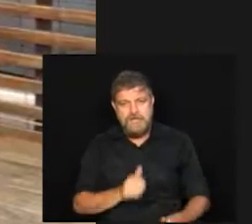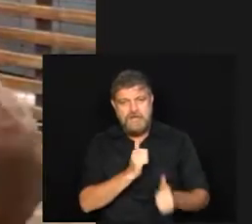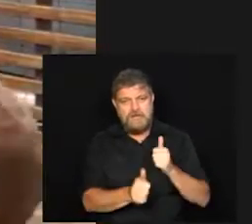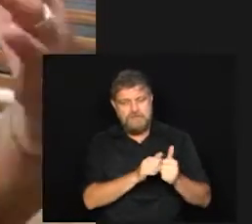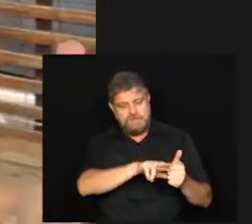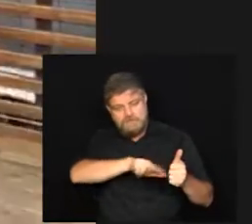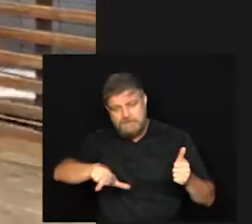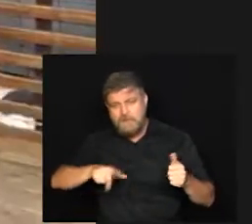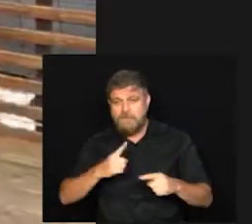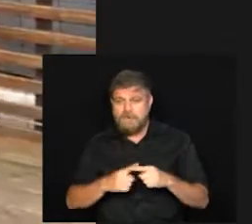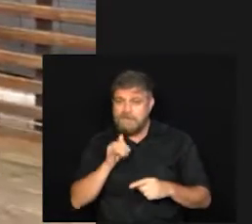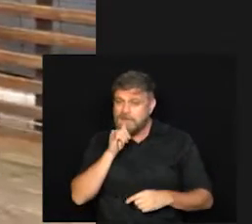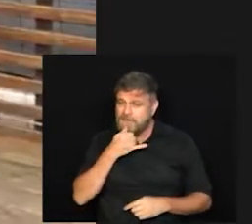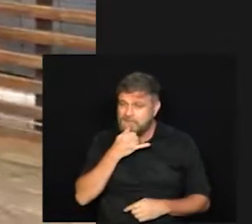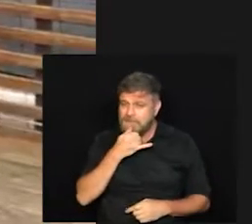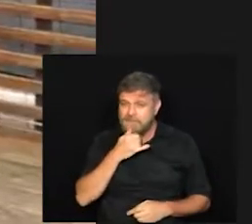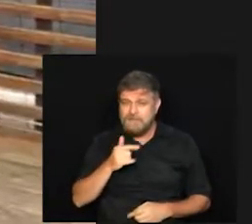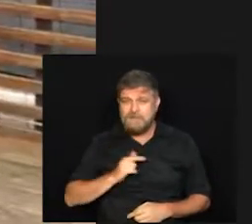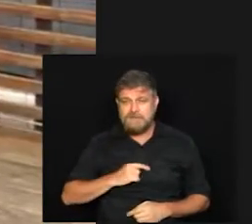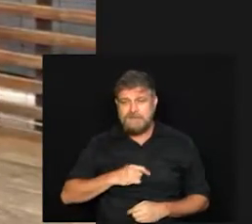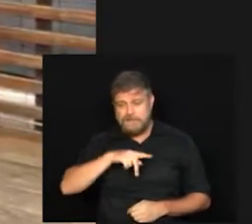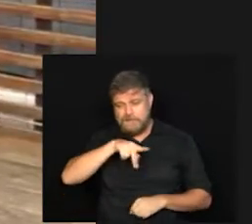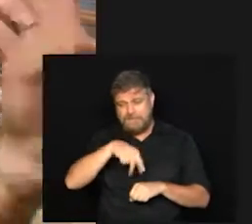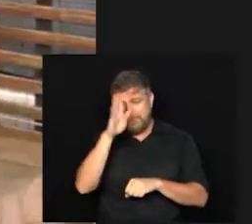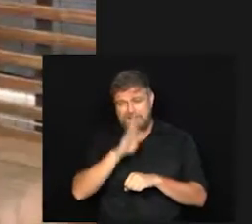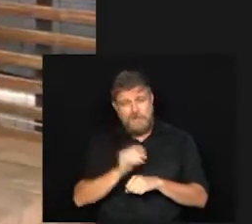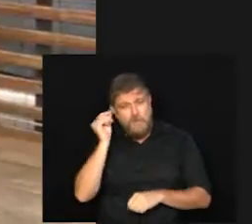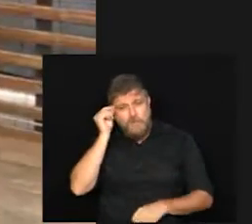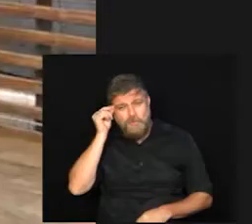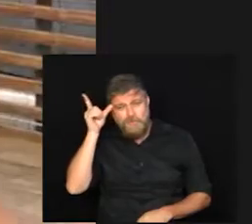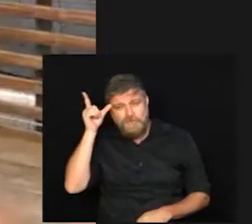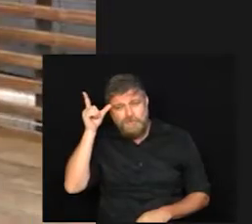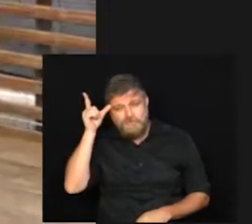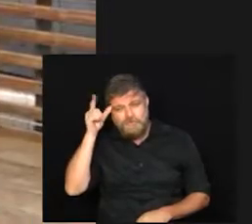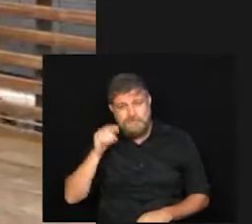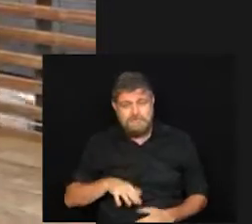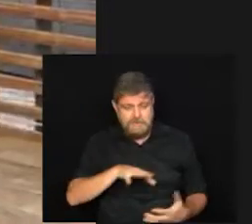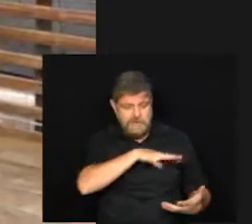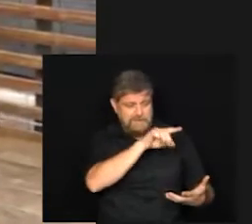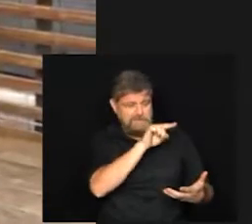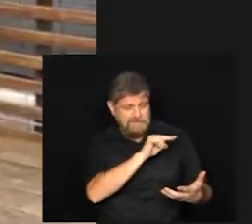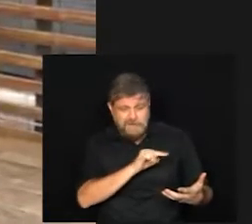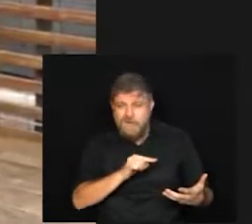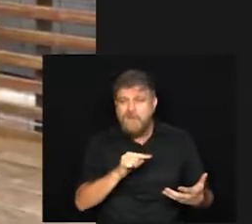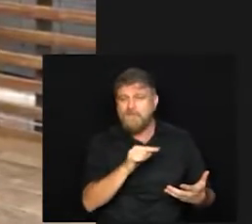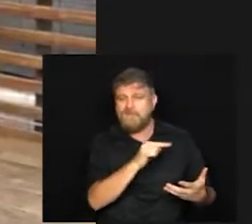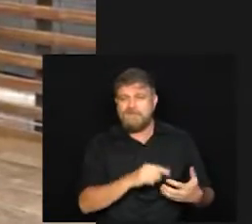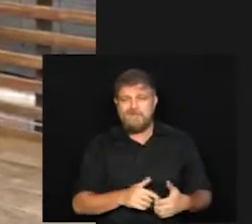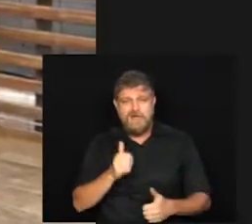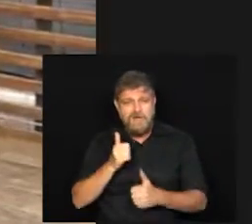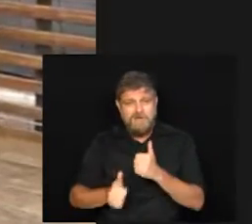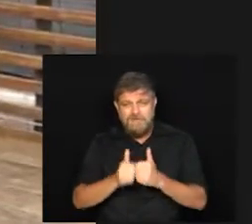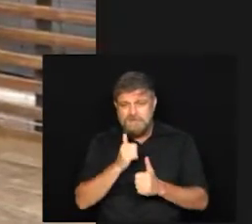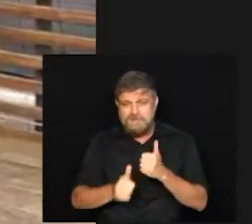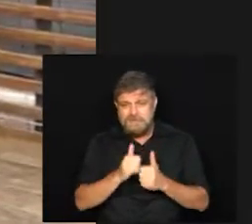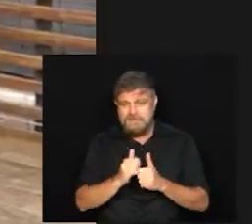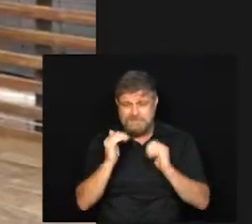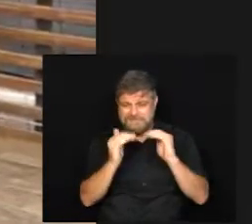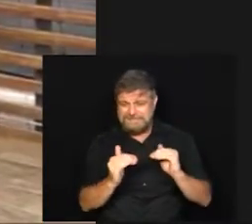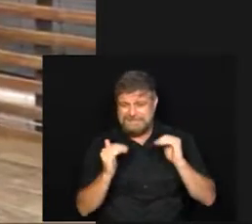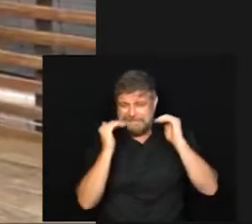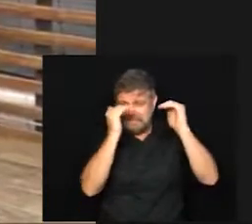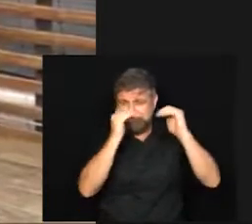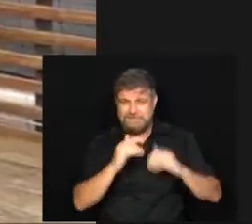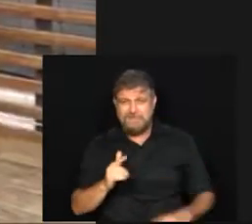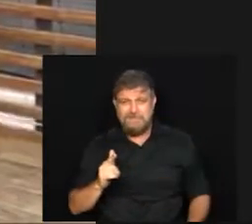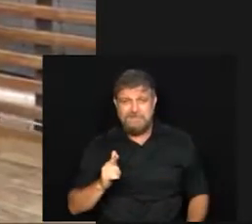porque infelizmente a cultura do nosso país, quiçá do mundo, né, cara? O futebol tá no topo, mas isso é